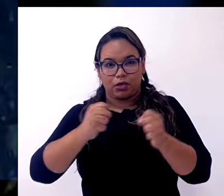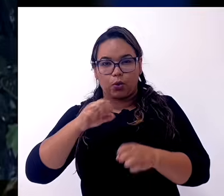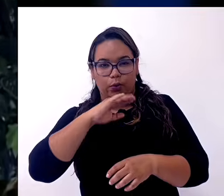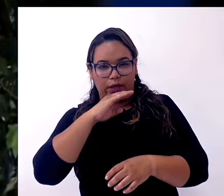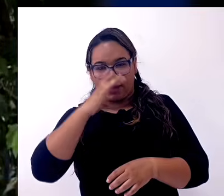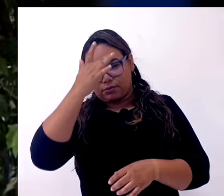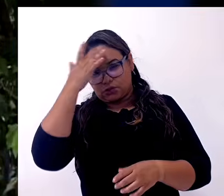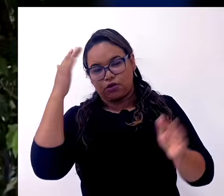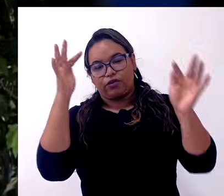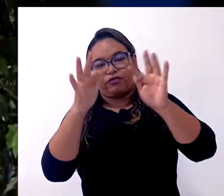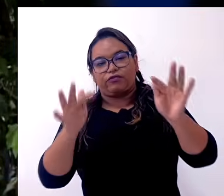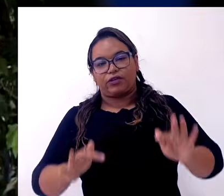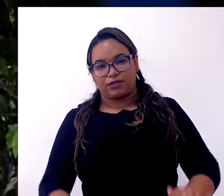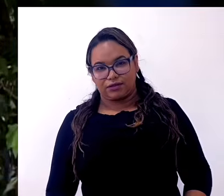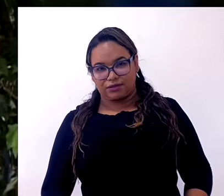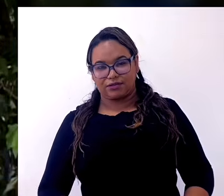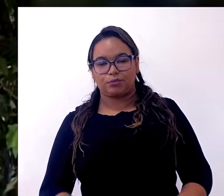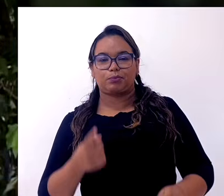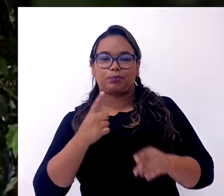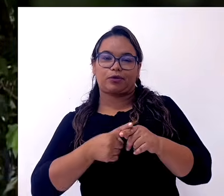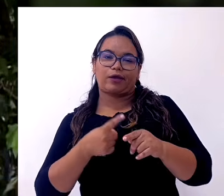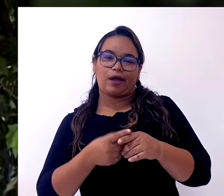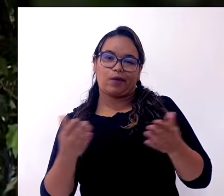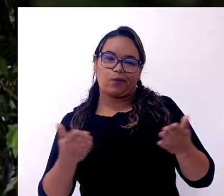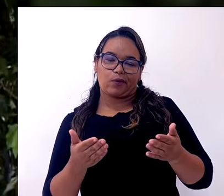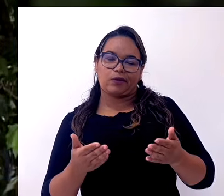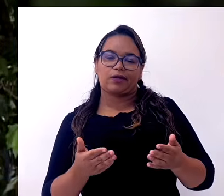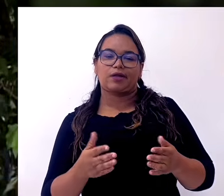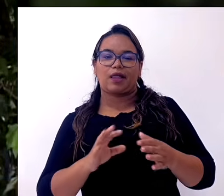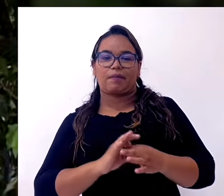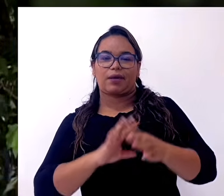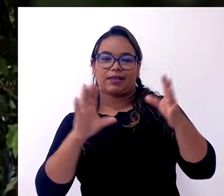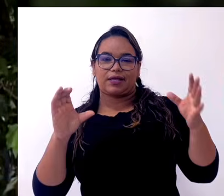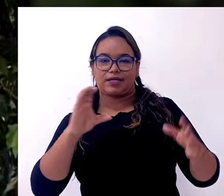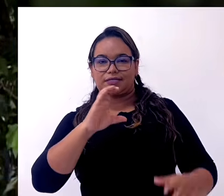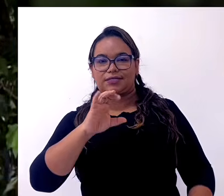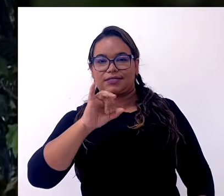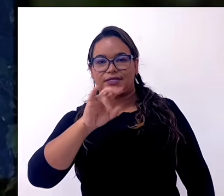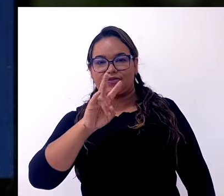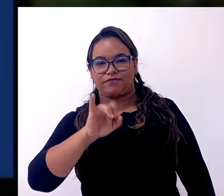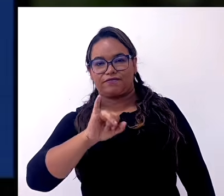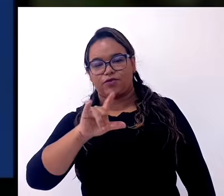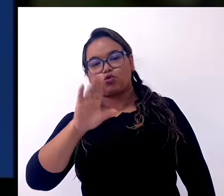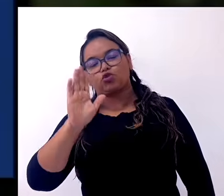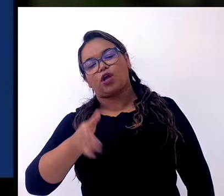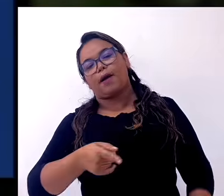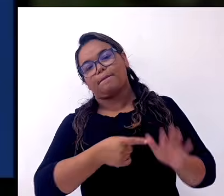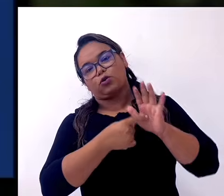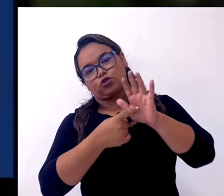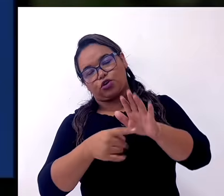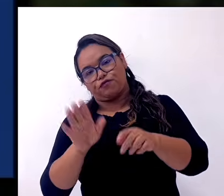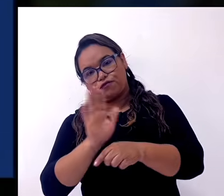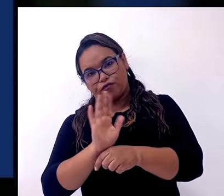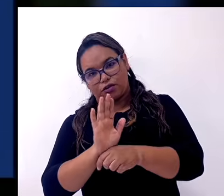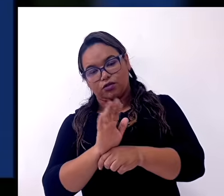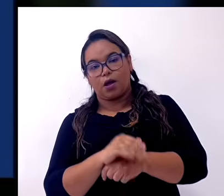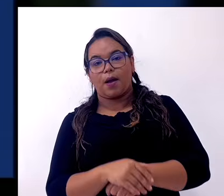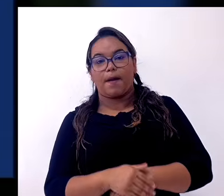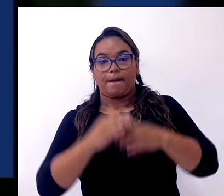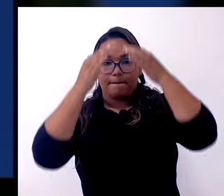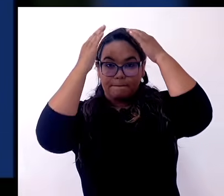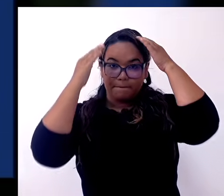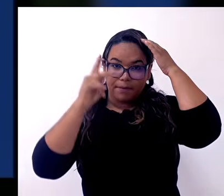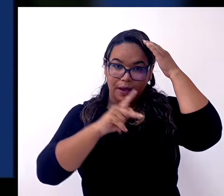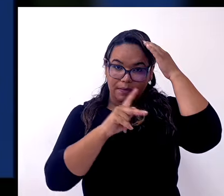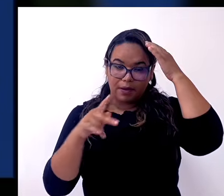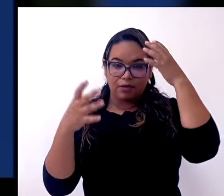em que o Papa recebe honra de Bill Clinton por seu papel em terminar o Império Comunista.